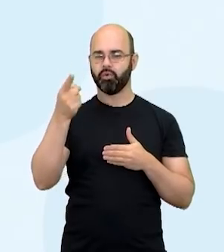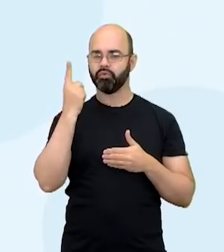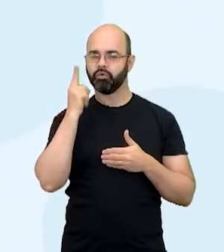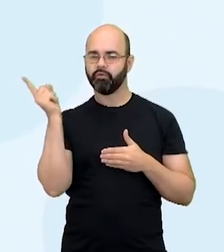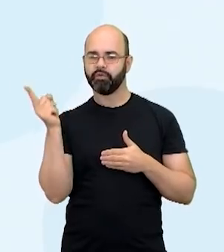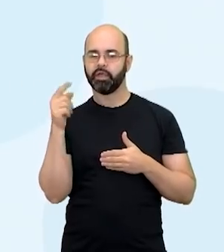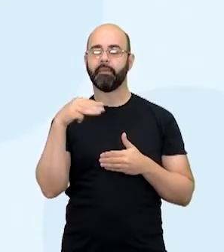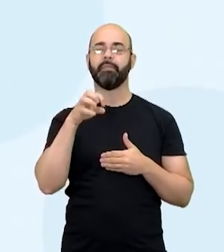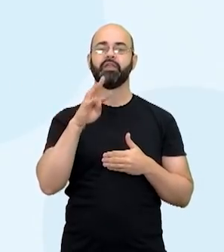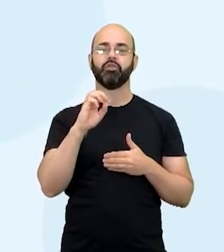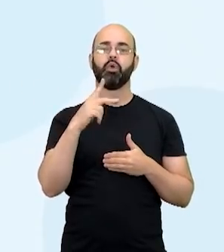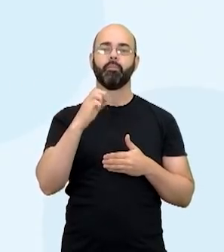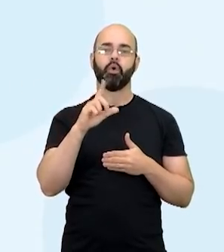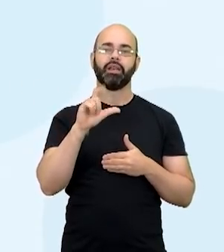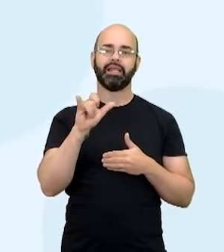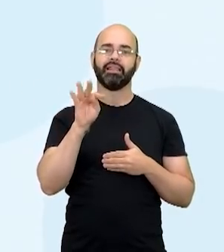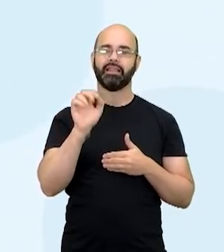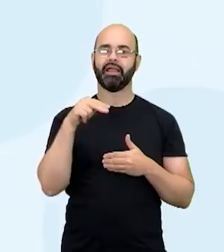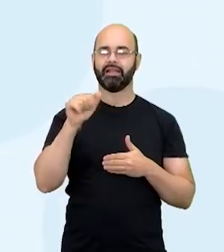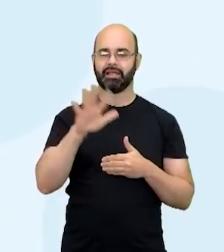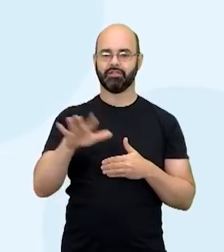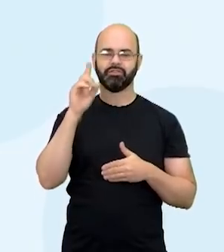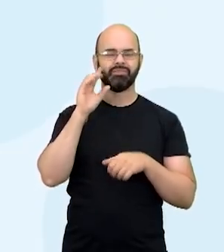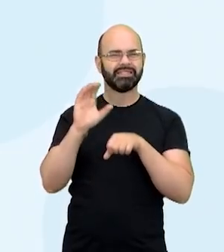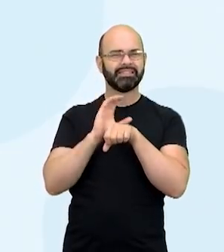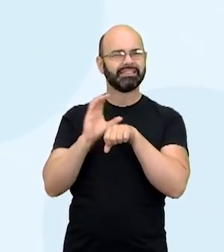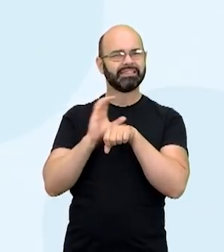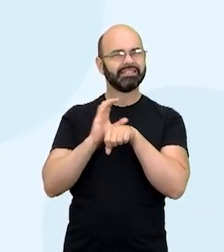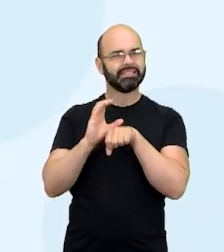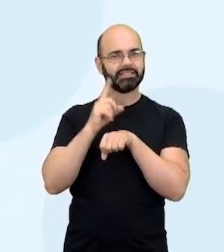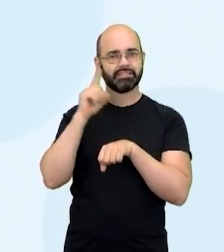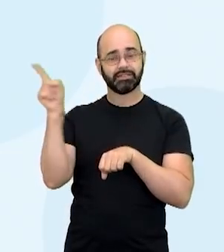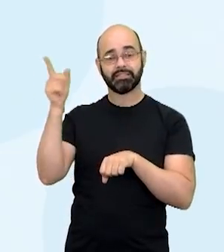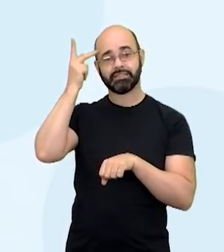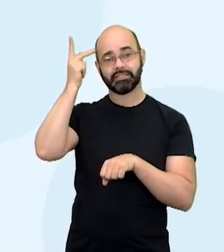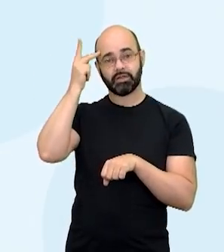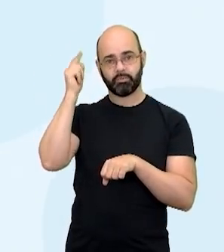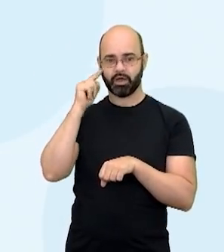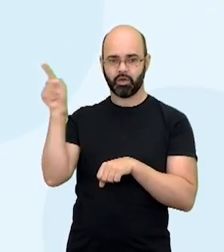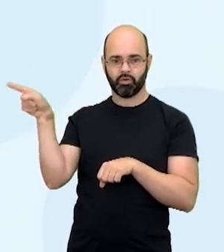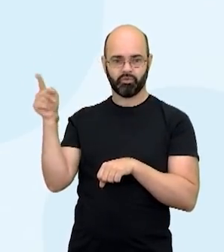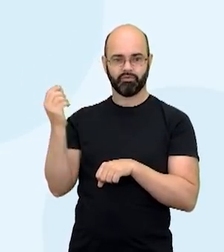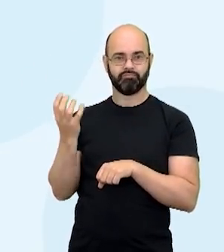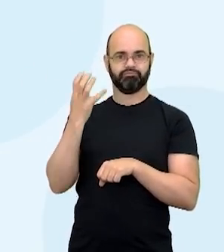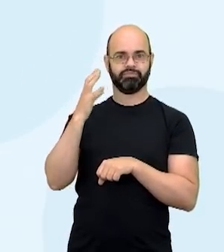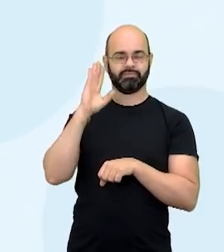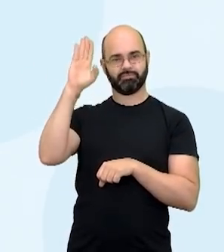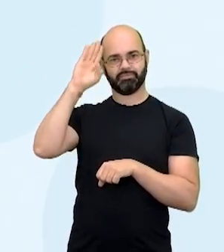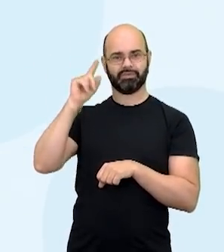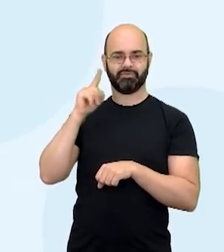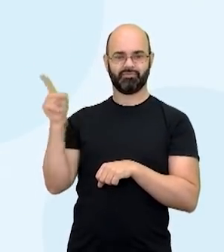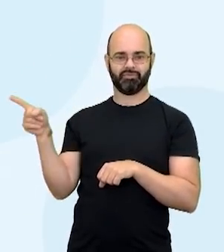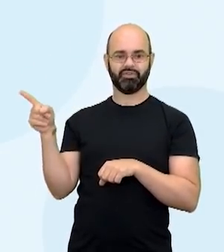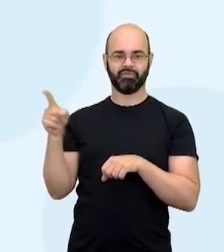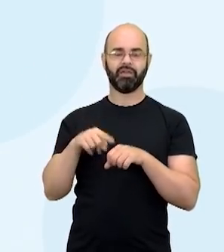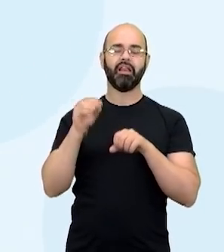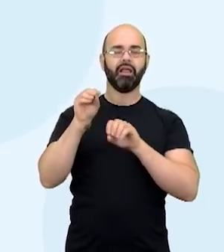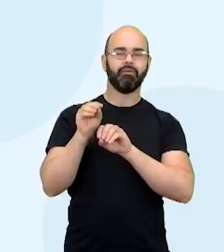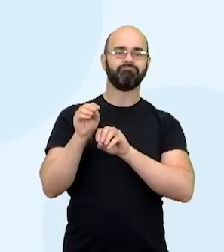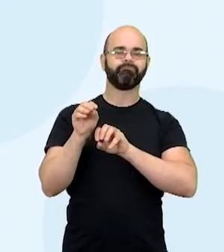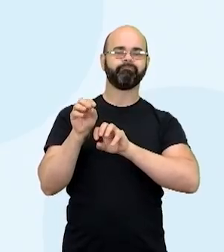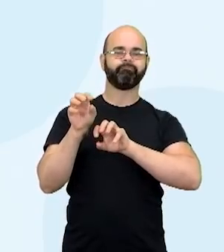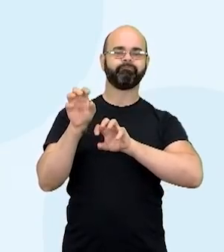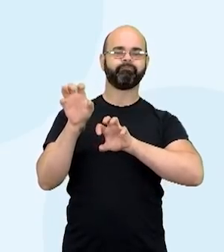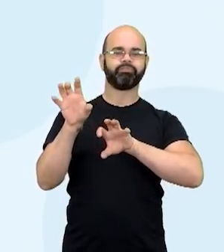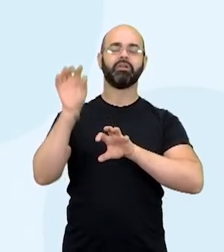região metropolitana de São Paulo, e você vê lá em cinza, né? A cidade de São Paulo se destacando aí, porque ela acaba conurbando aí todas